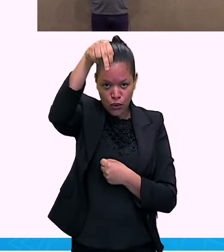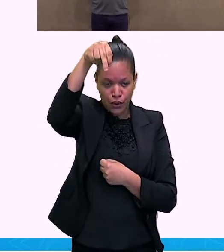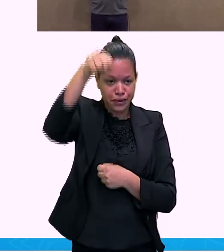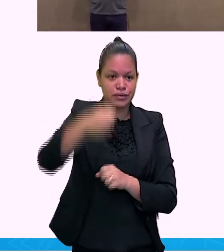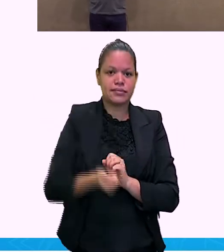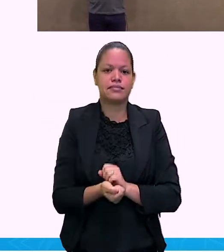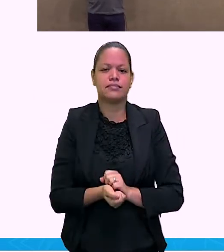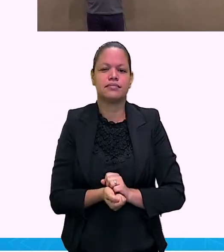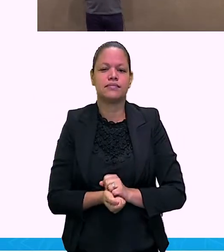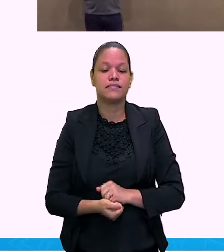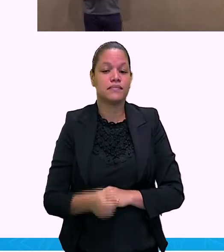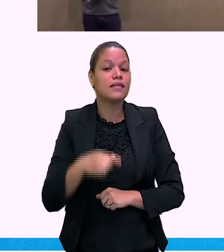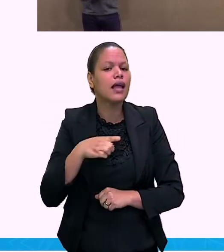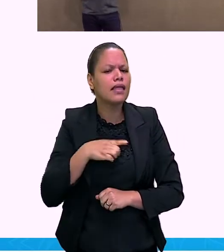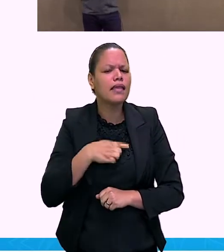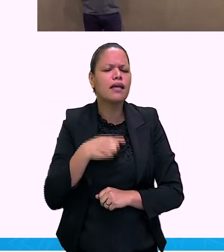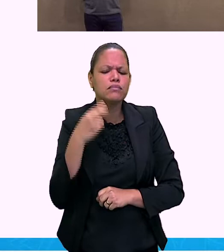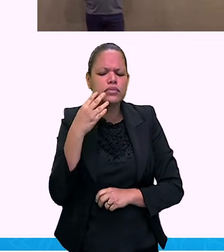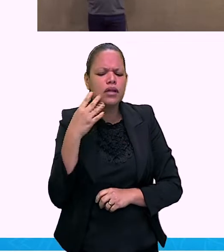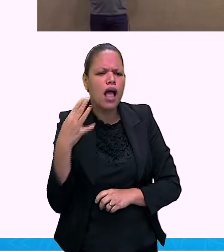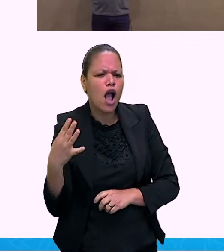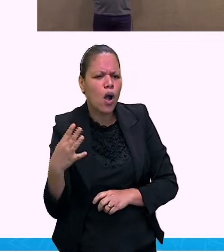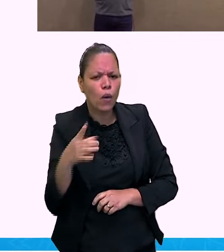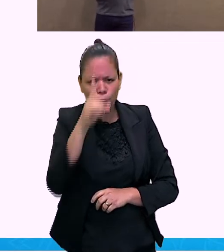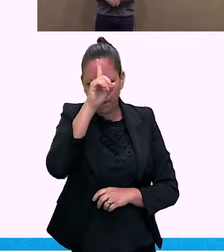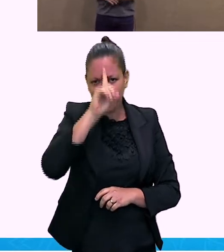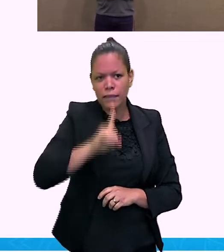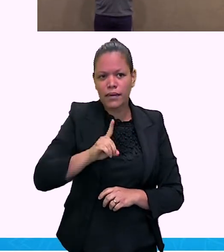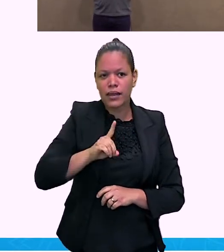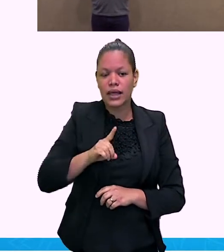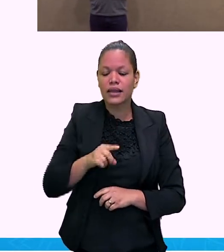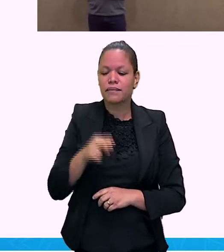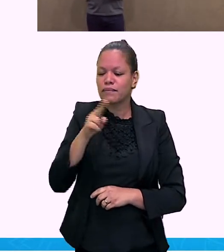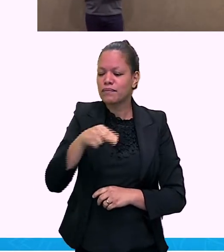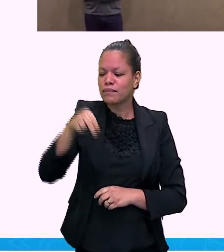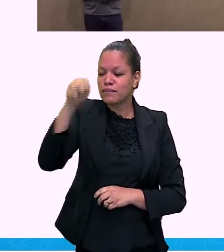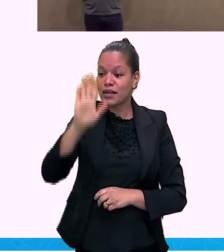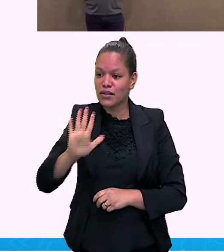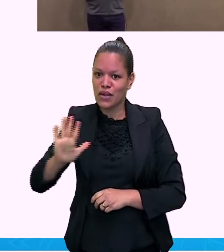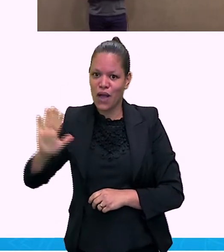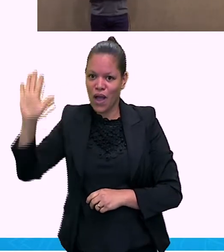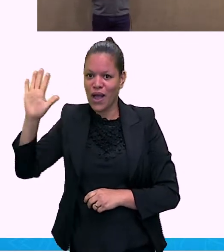vamos ter agora o Nordeste, né? O Nordeste é bastante conhecido com as suas